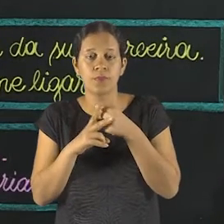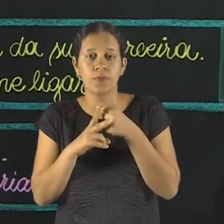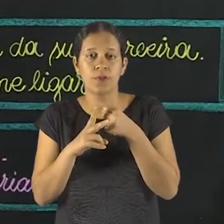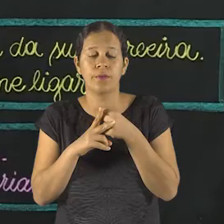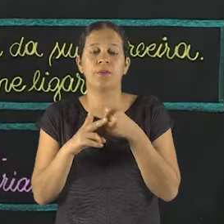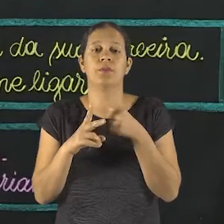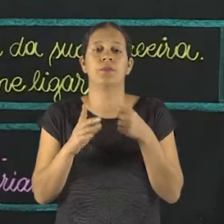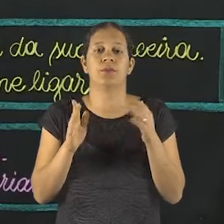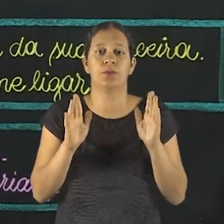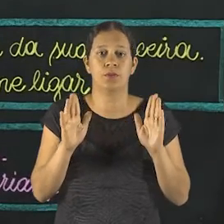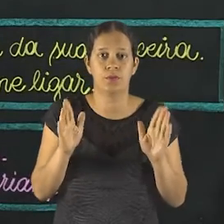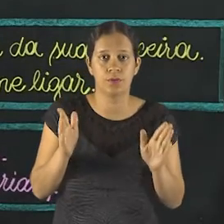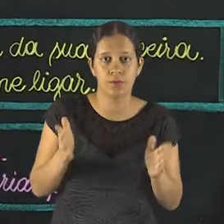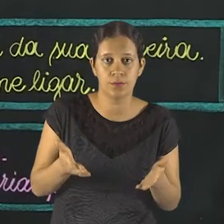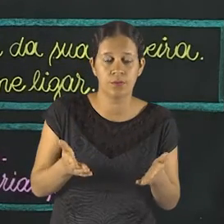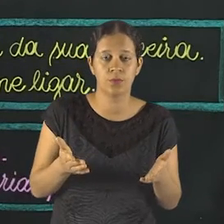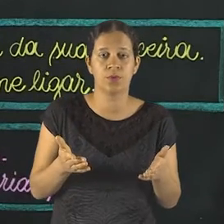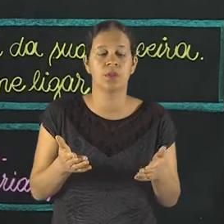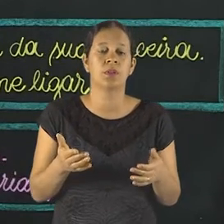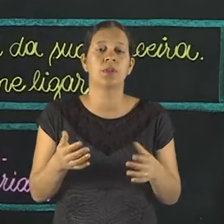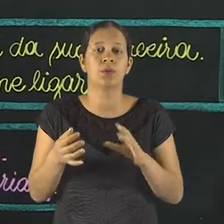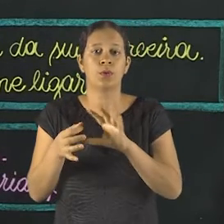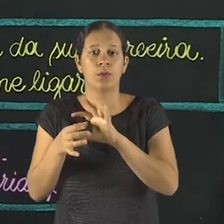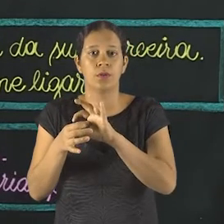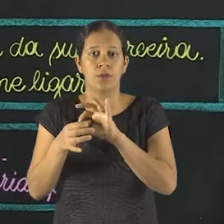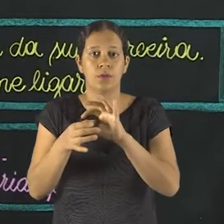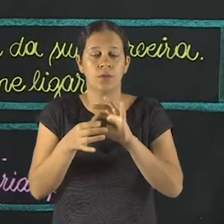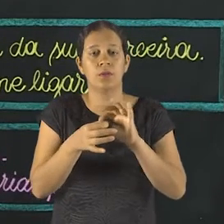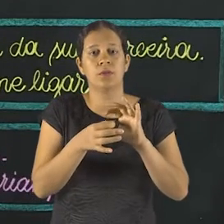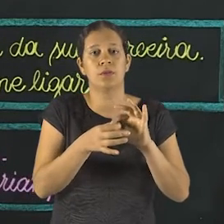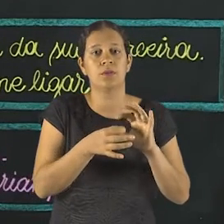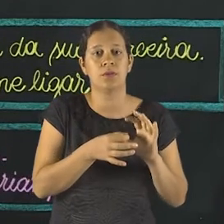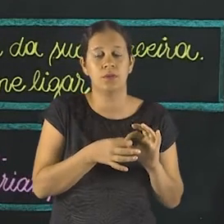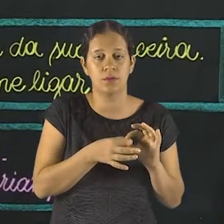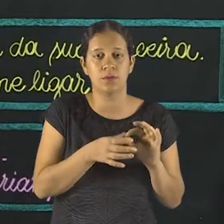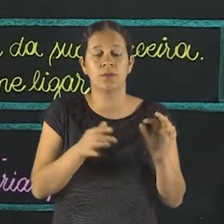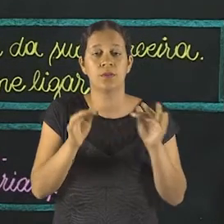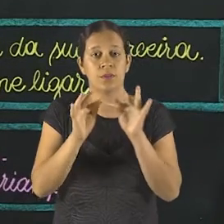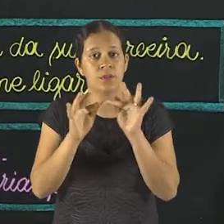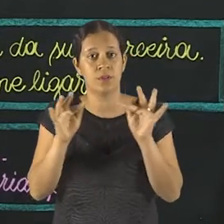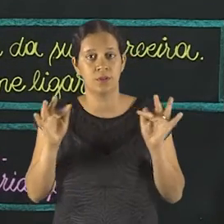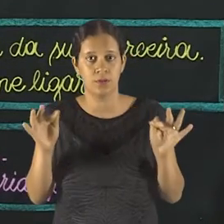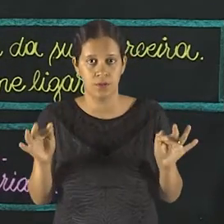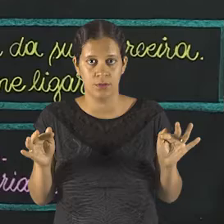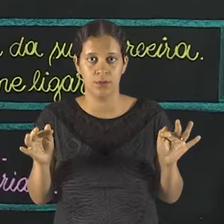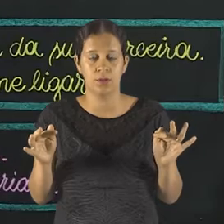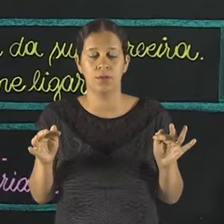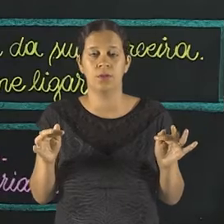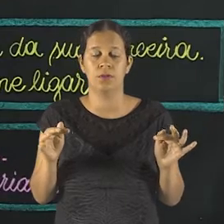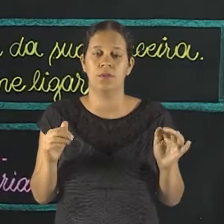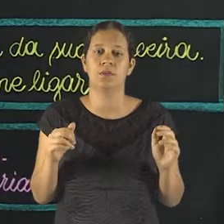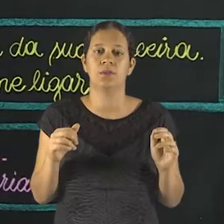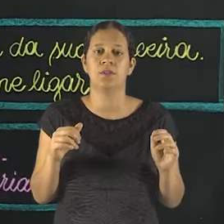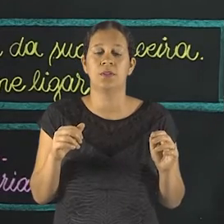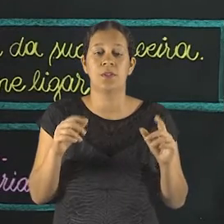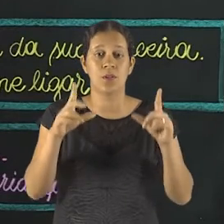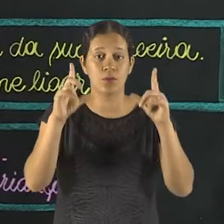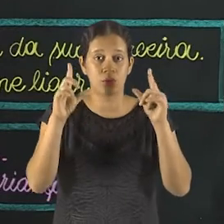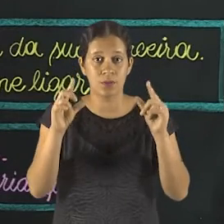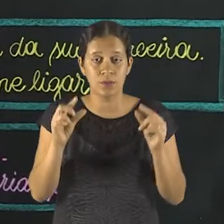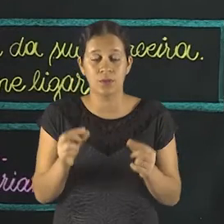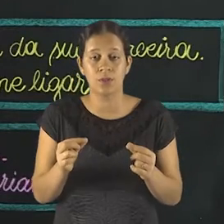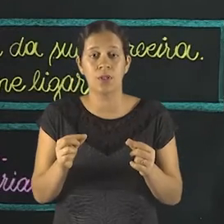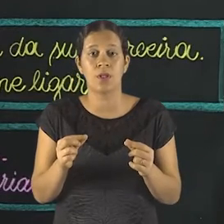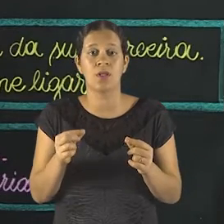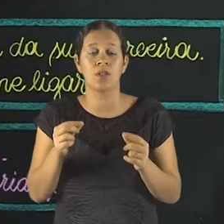conjugado em algum dos modos verbais, quando eu coloco algum conectivo, essa oração deixa de ser reduzida. A reduzida vai